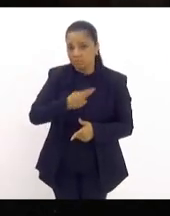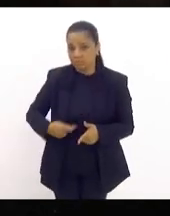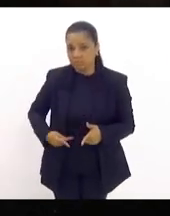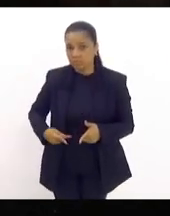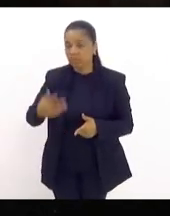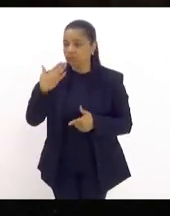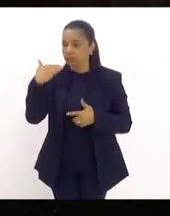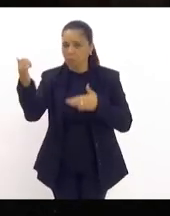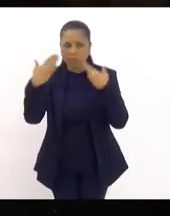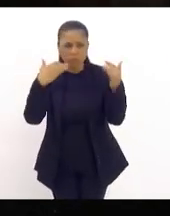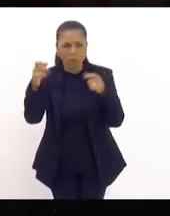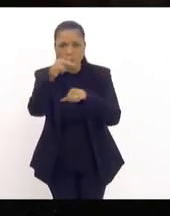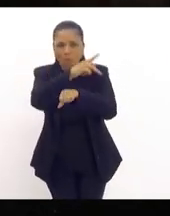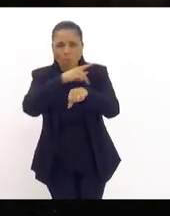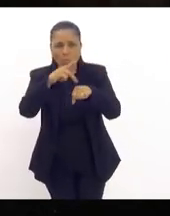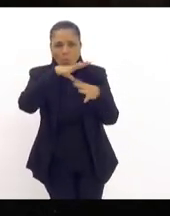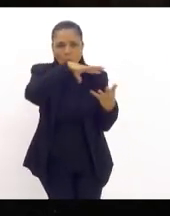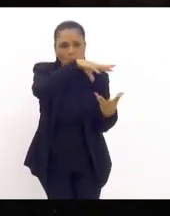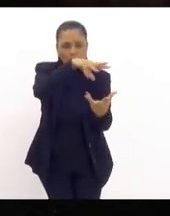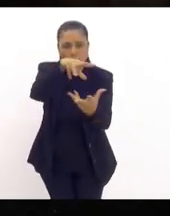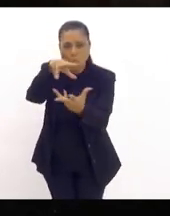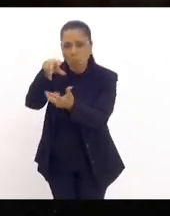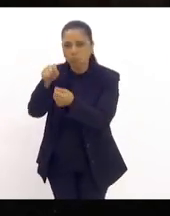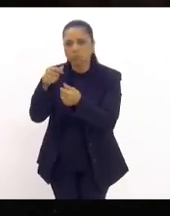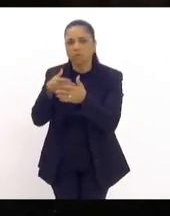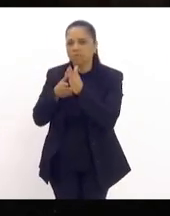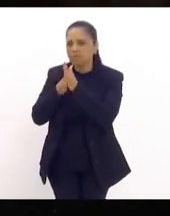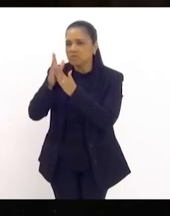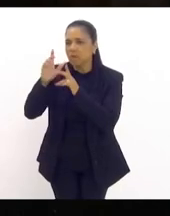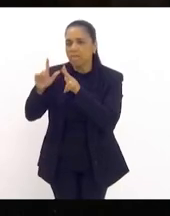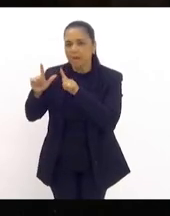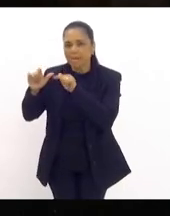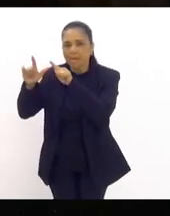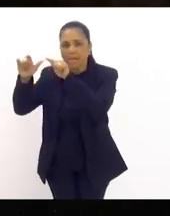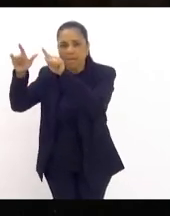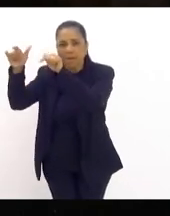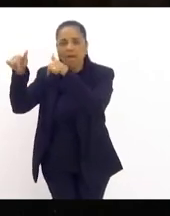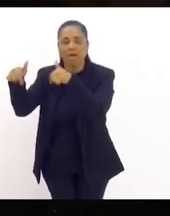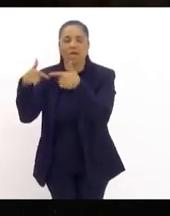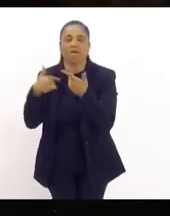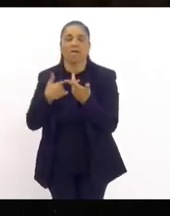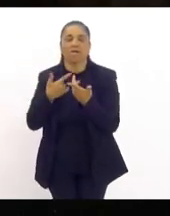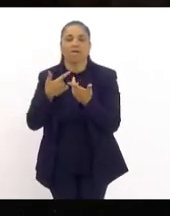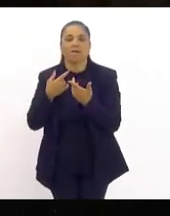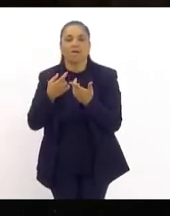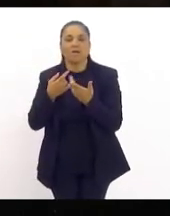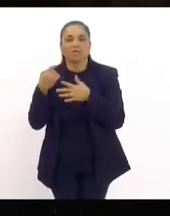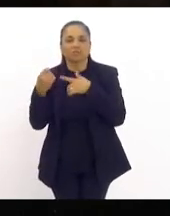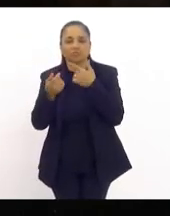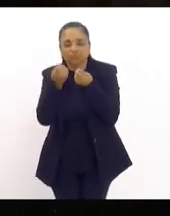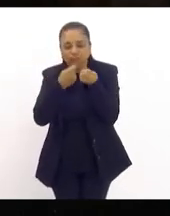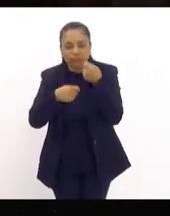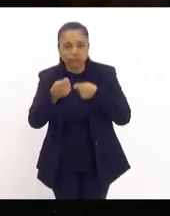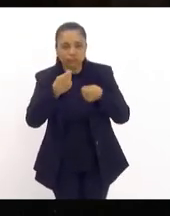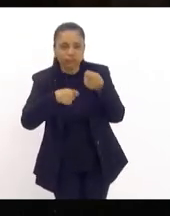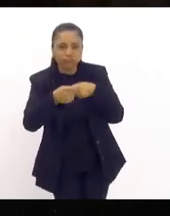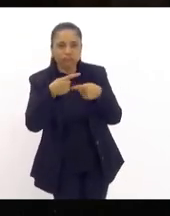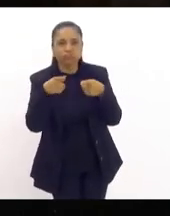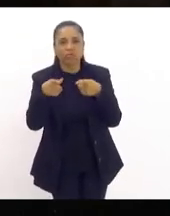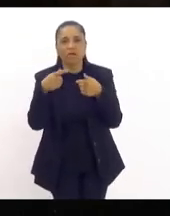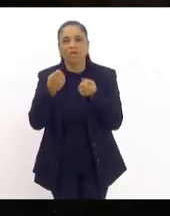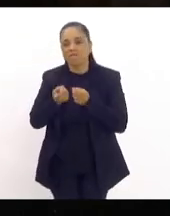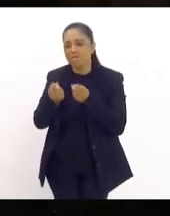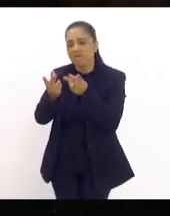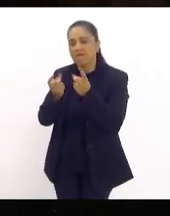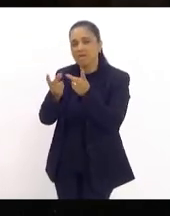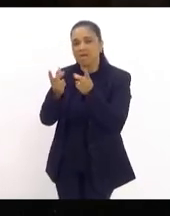mundo inteiro para viajar, para levar aqui os empreendimentos, os negócios, para vender